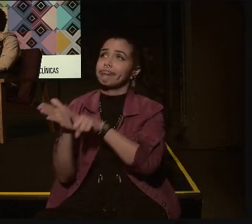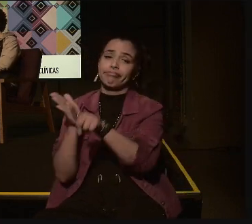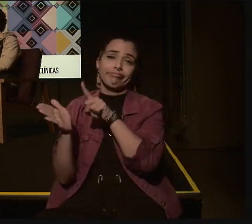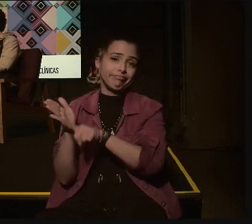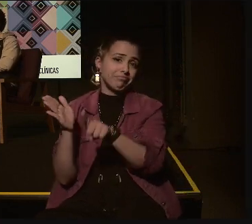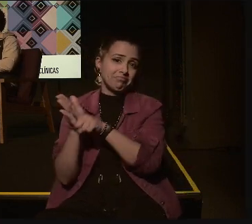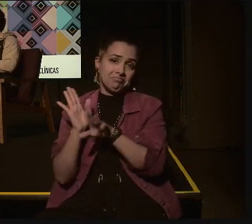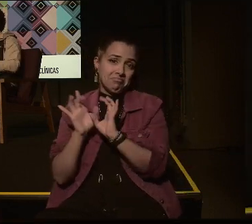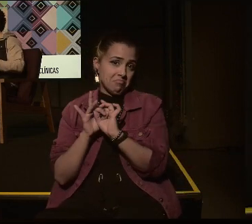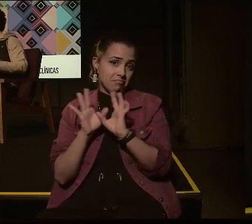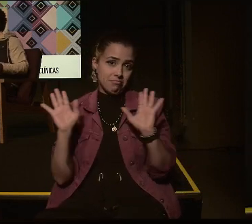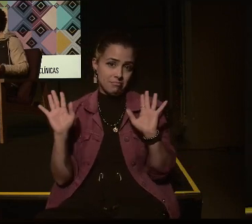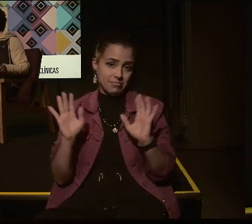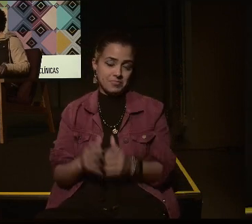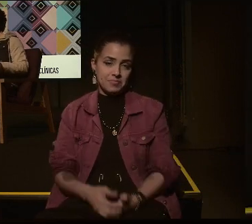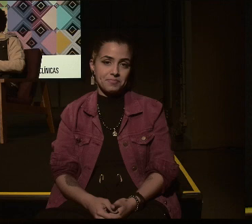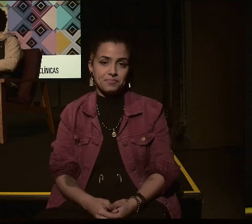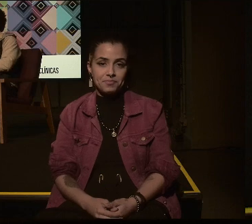né?